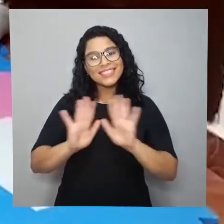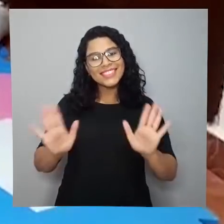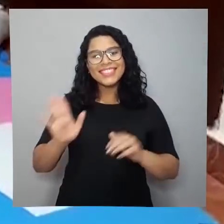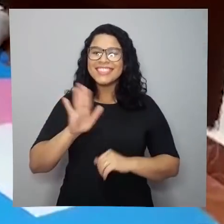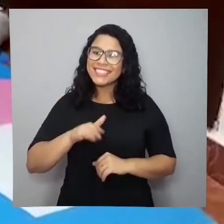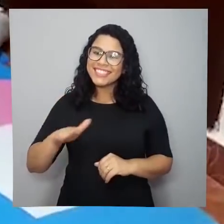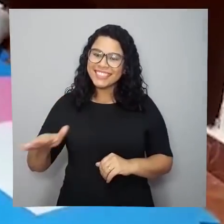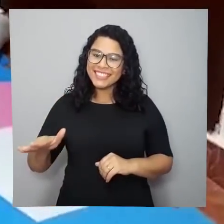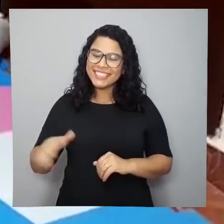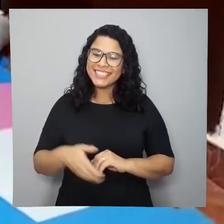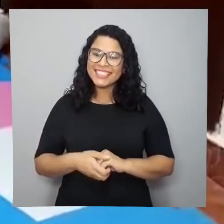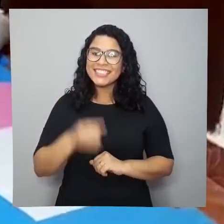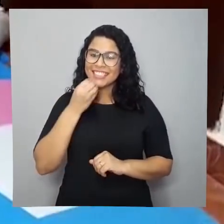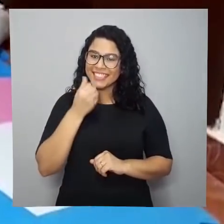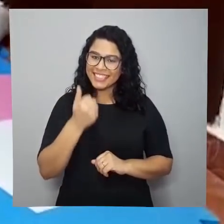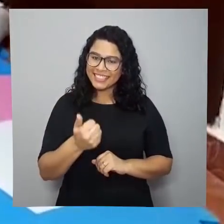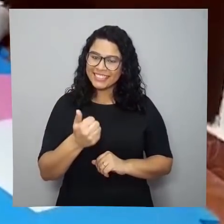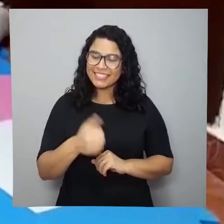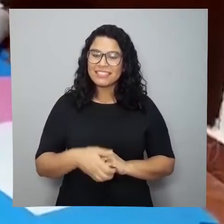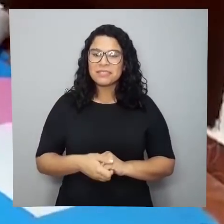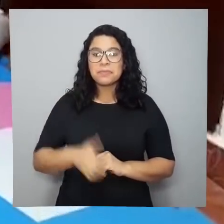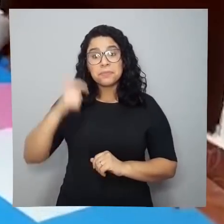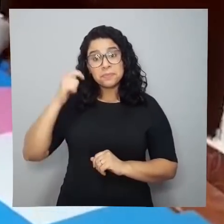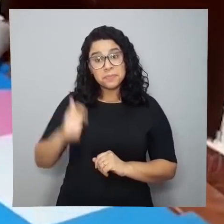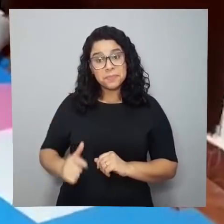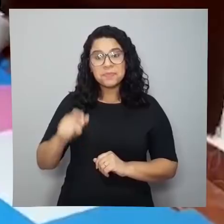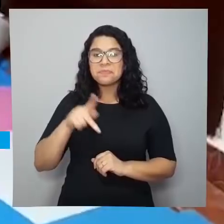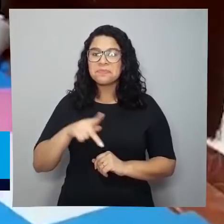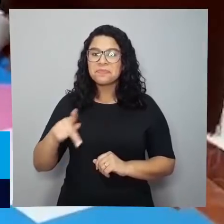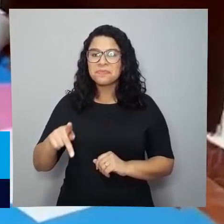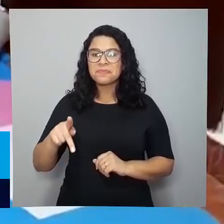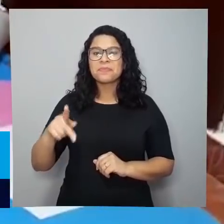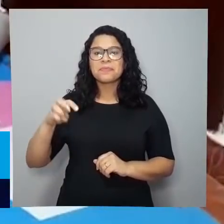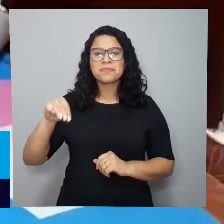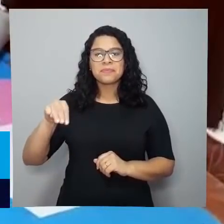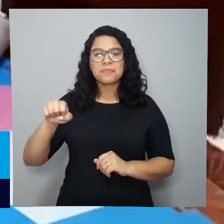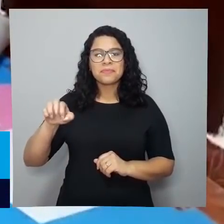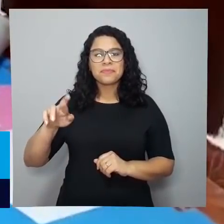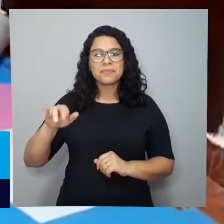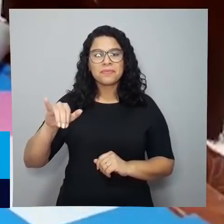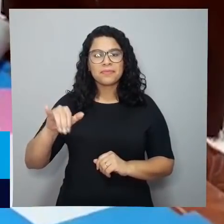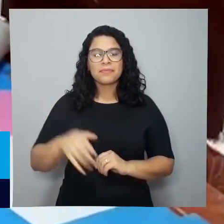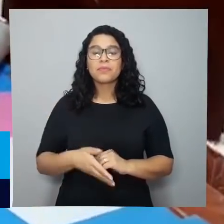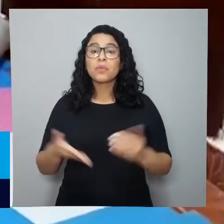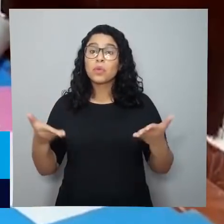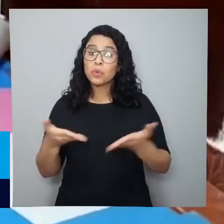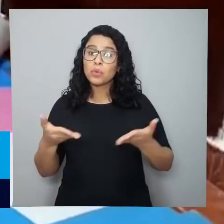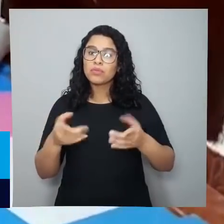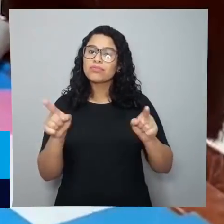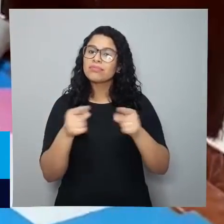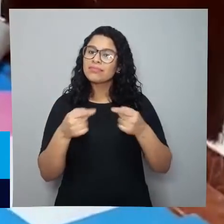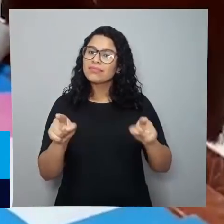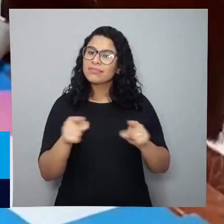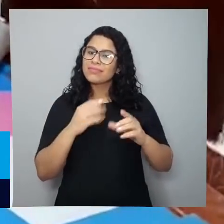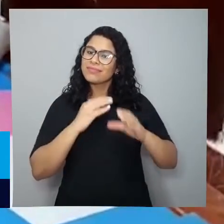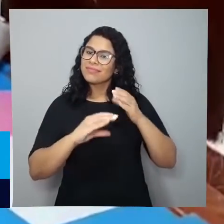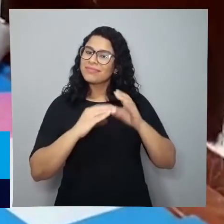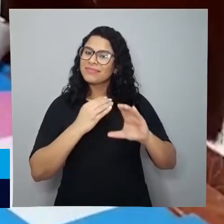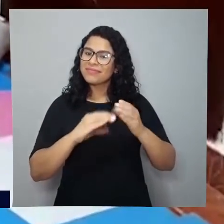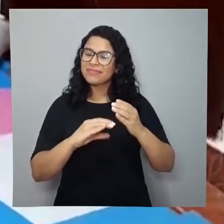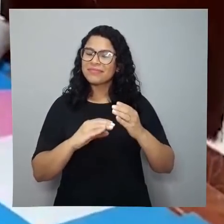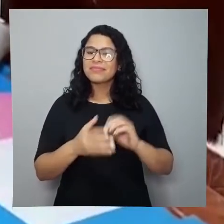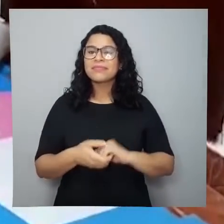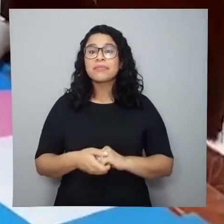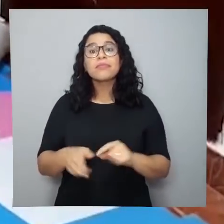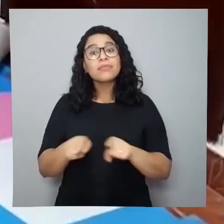Olá, crianças! Tudo bem? Eu sou a professora Mary. Hoje eu vim cantar para vocês